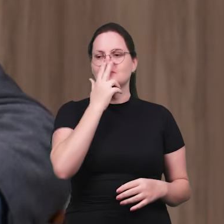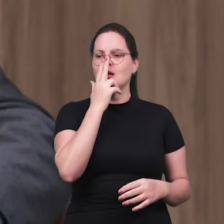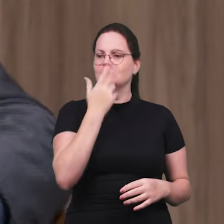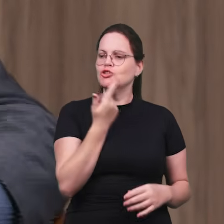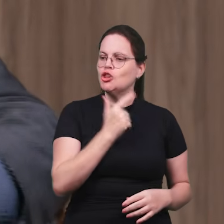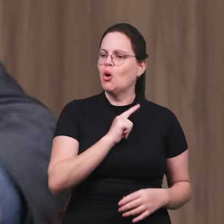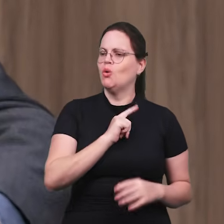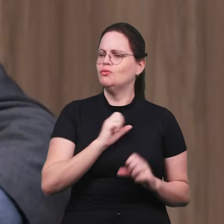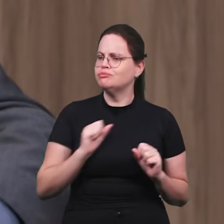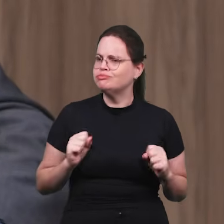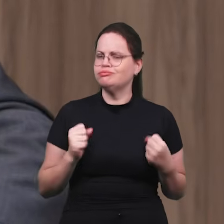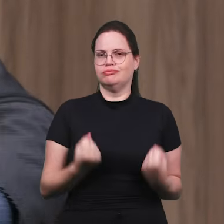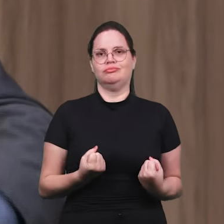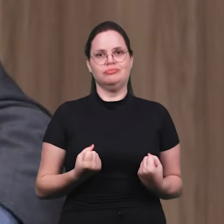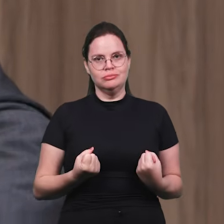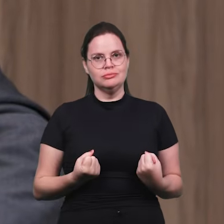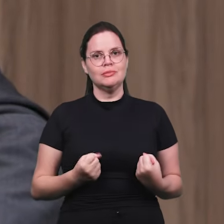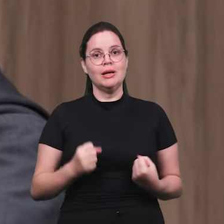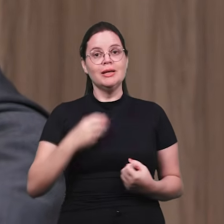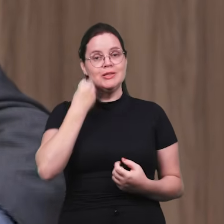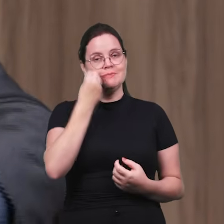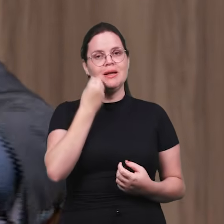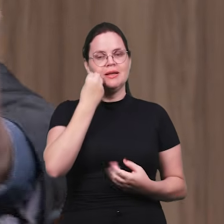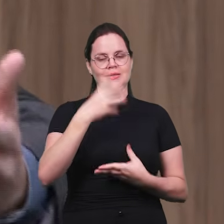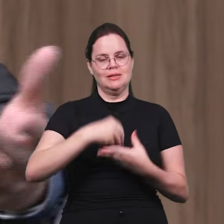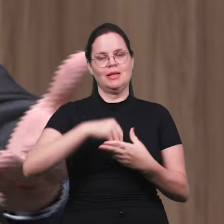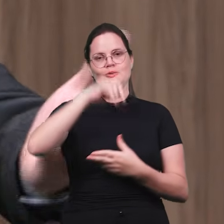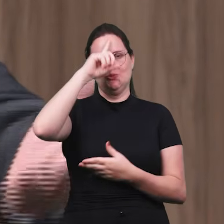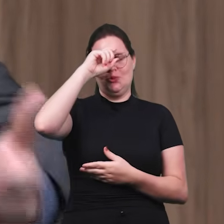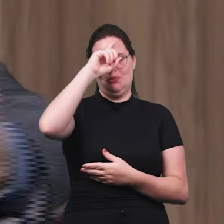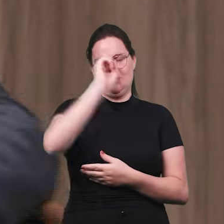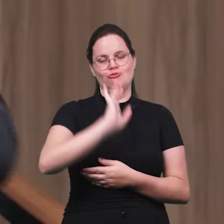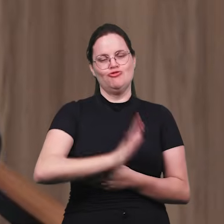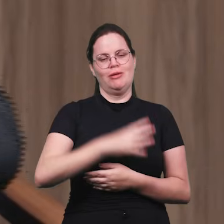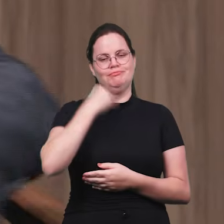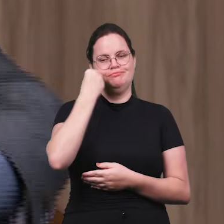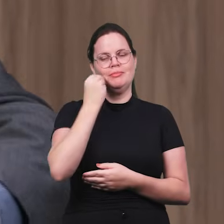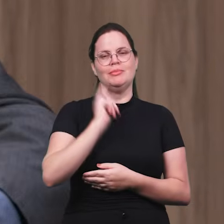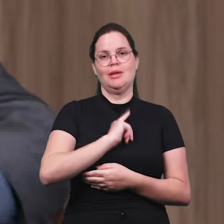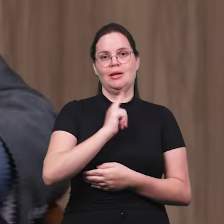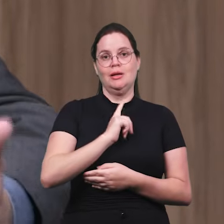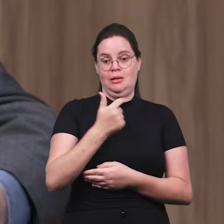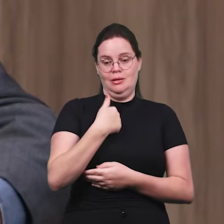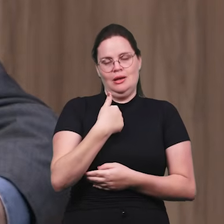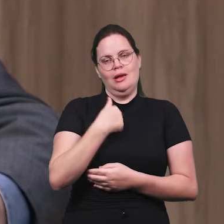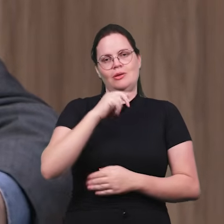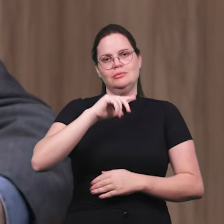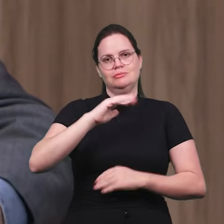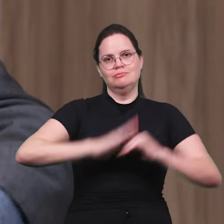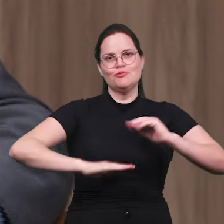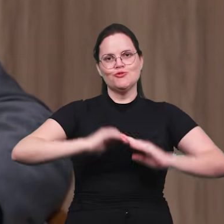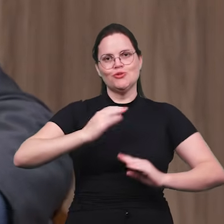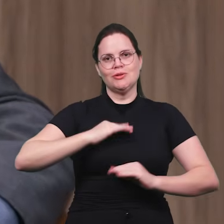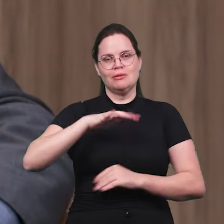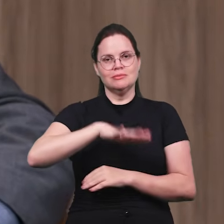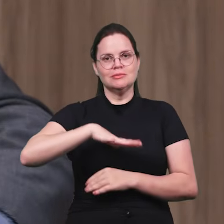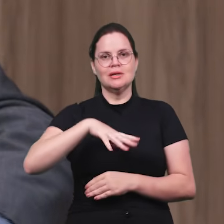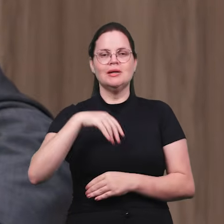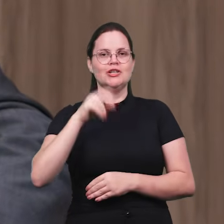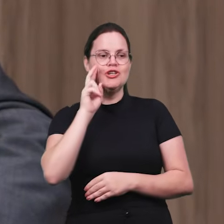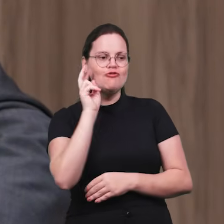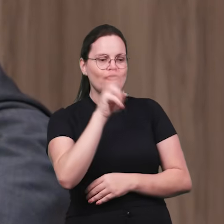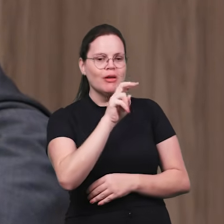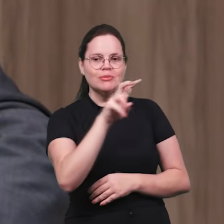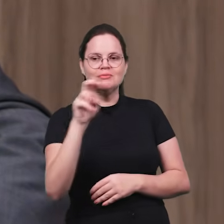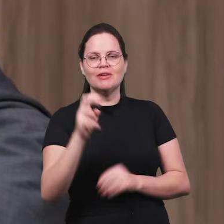nós vivemos literalmente essa experiência dentro dos hospitais, e eu particularmente, por estar, né, na área, nós vivemos isso